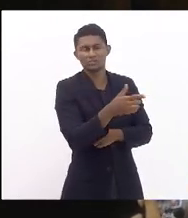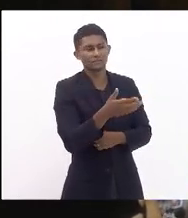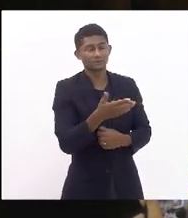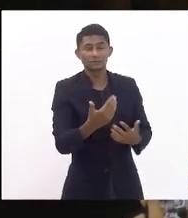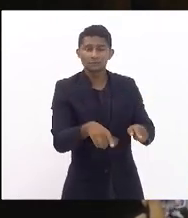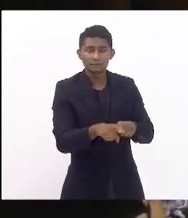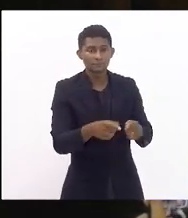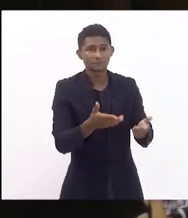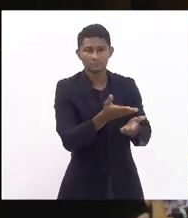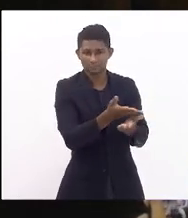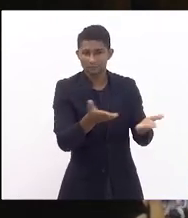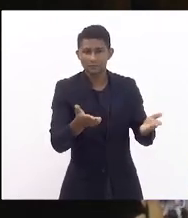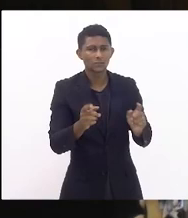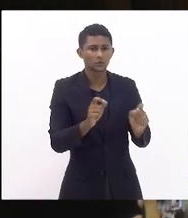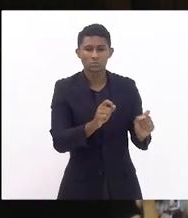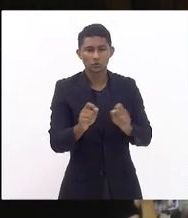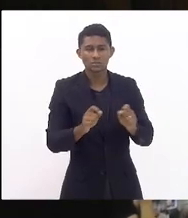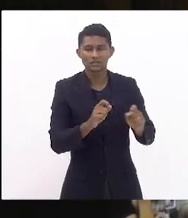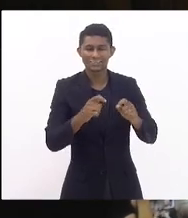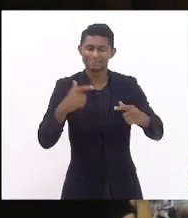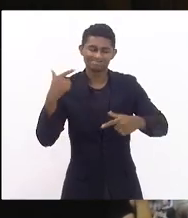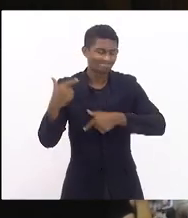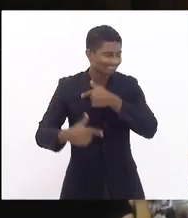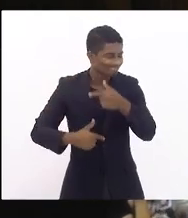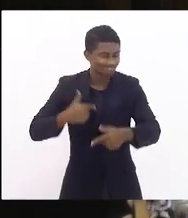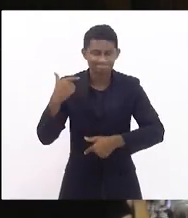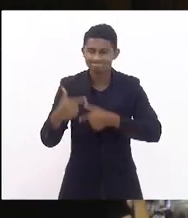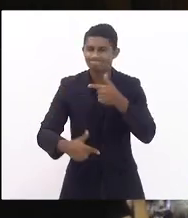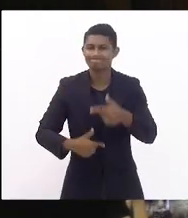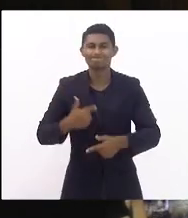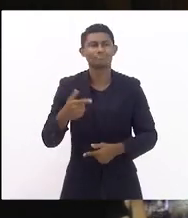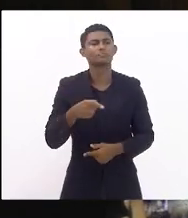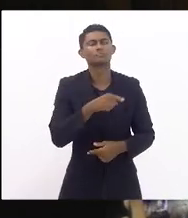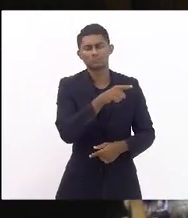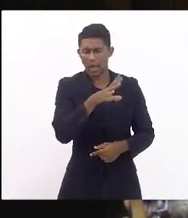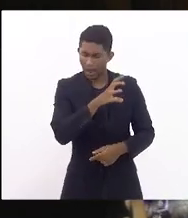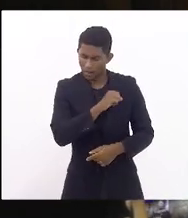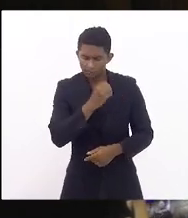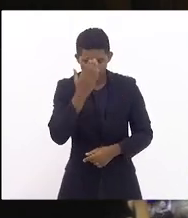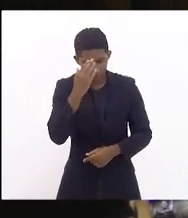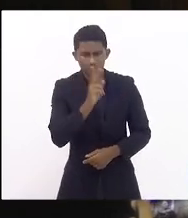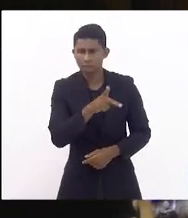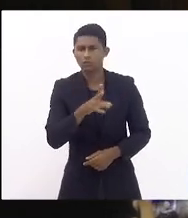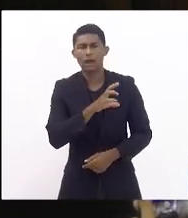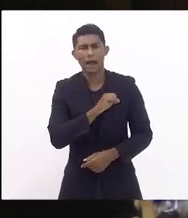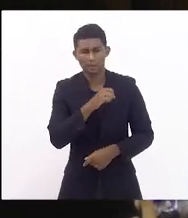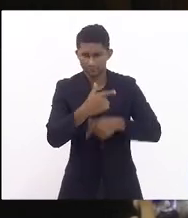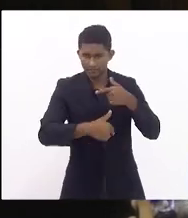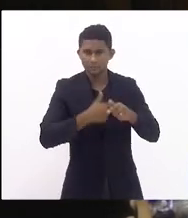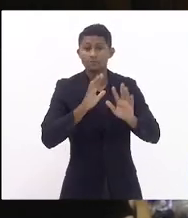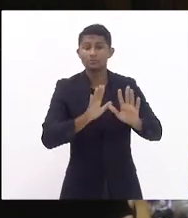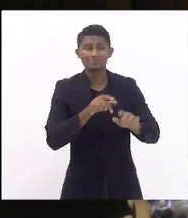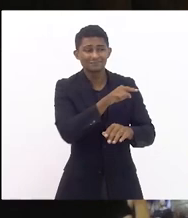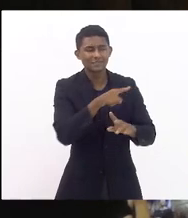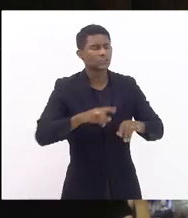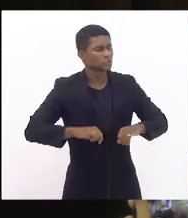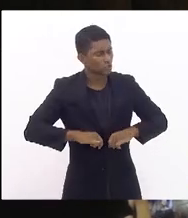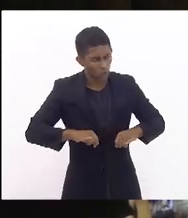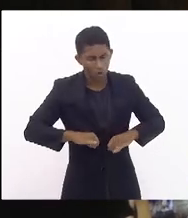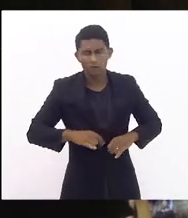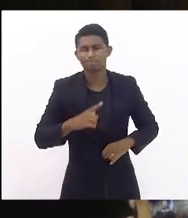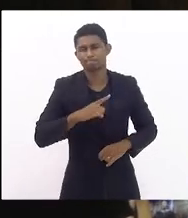carregar esse trabalho que eles fazem com tanto amor, mas com tanto sacrifício. E